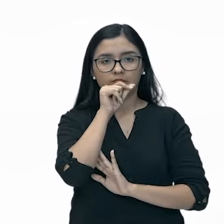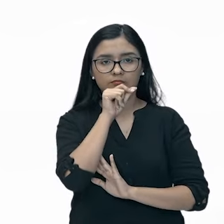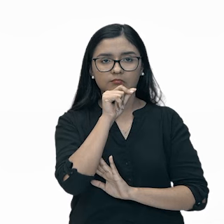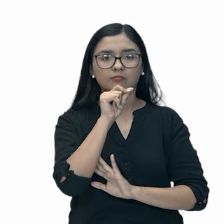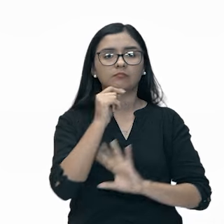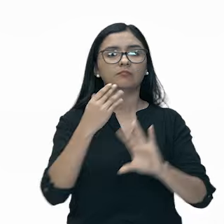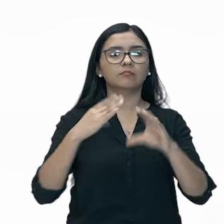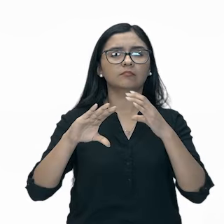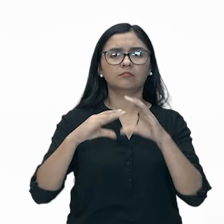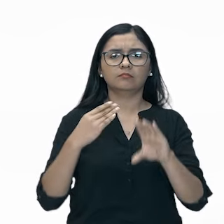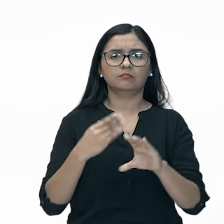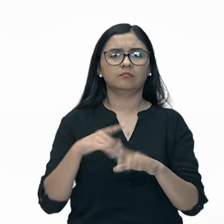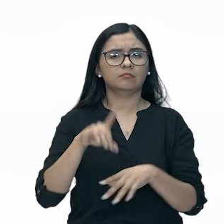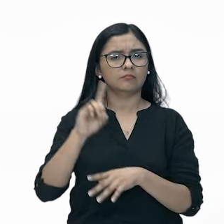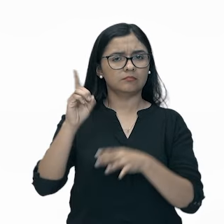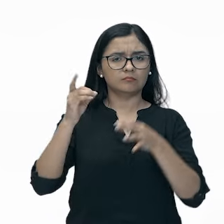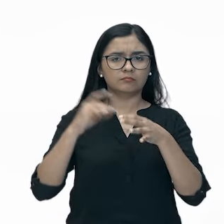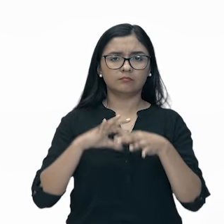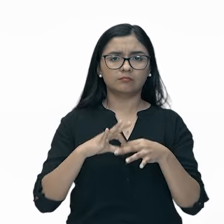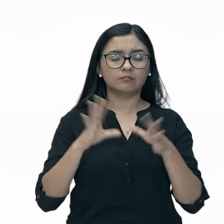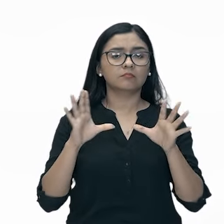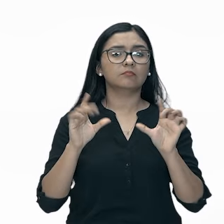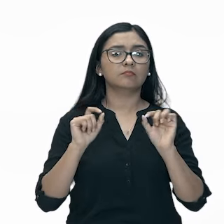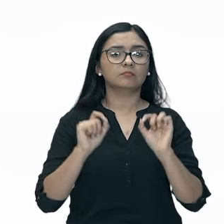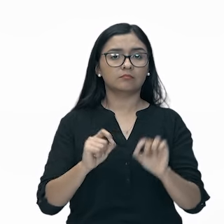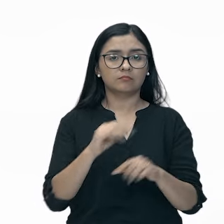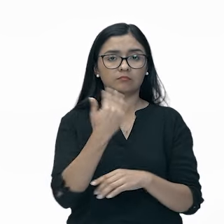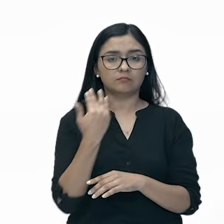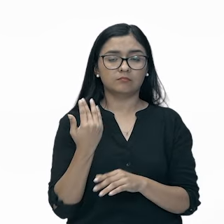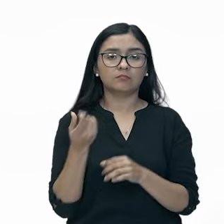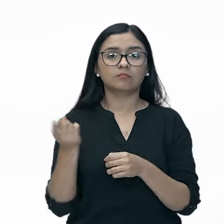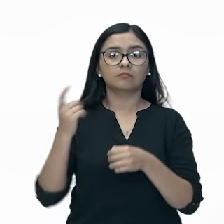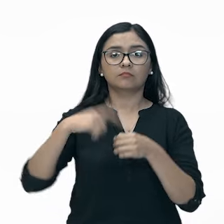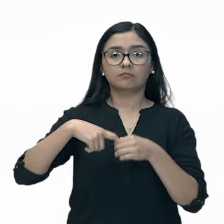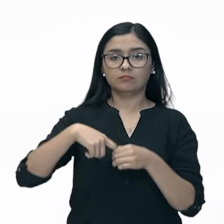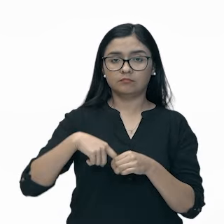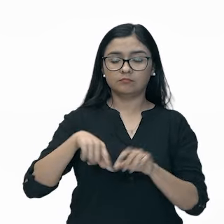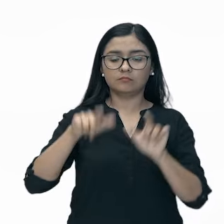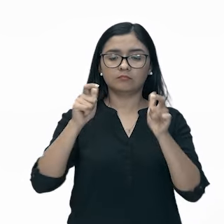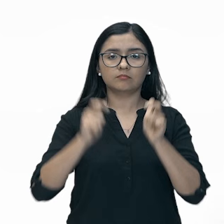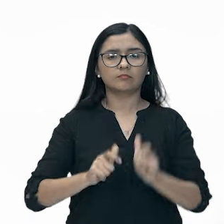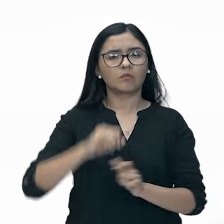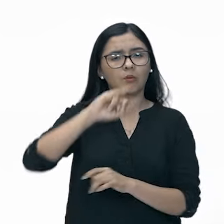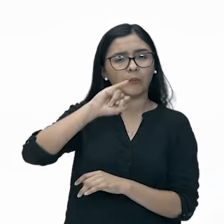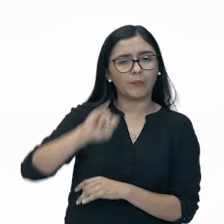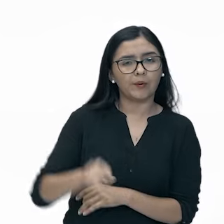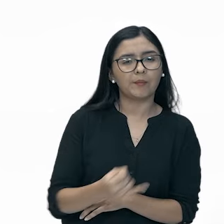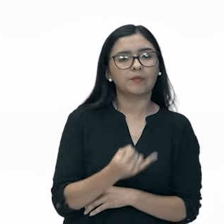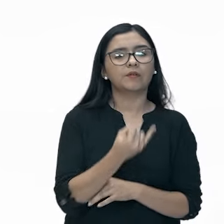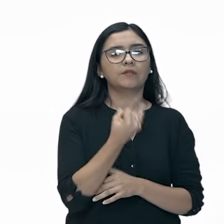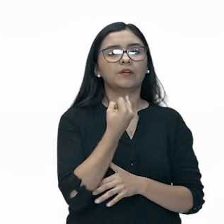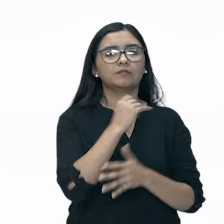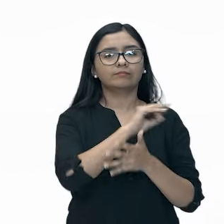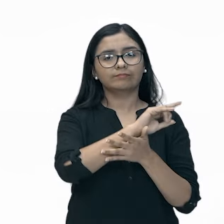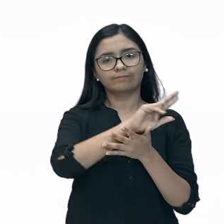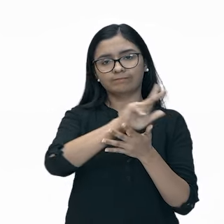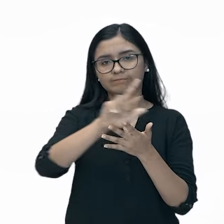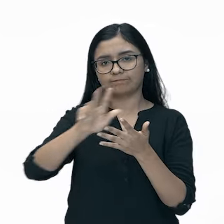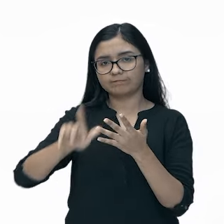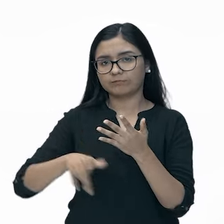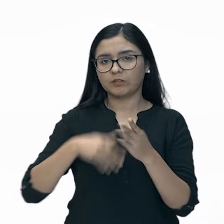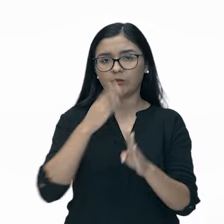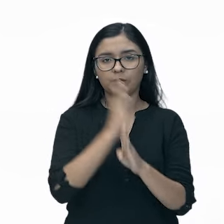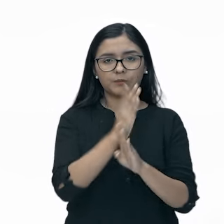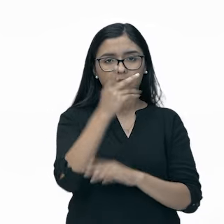permita Deus que eu morra sem que eu volte para lá sem que eu desfrute os primores que não encontro